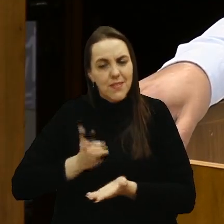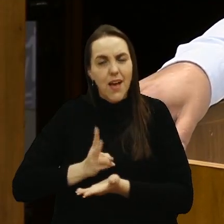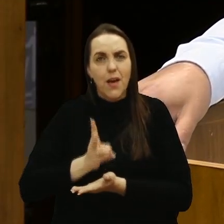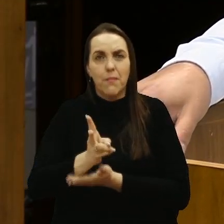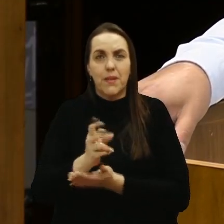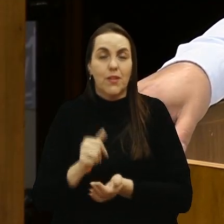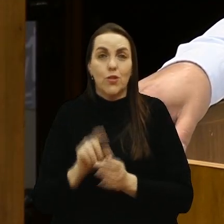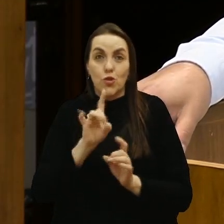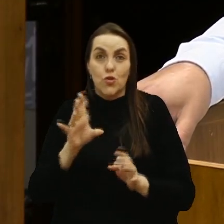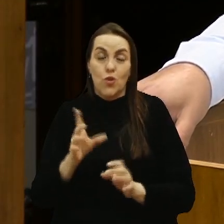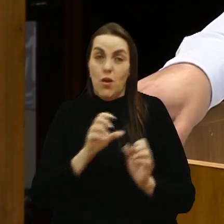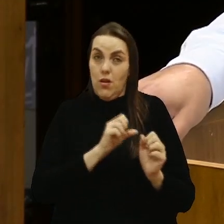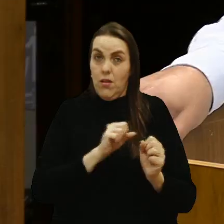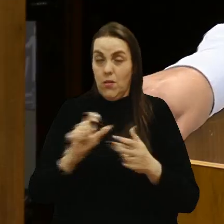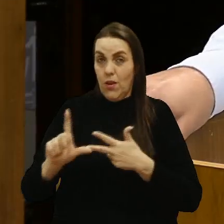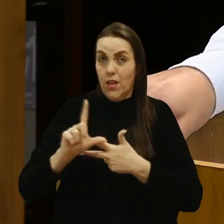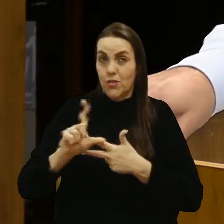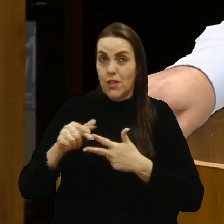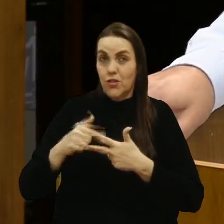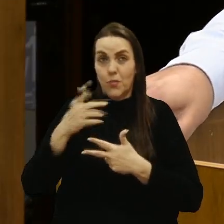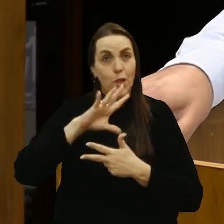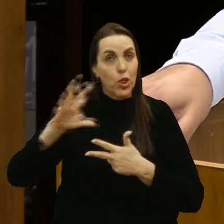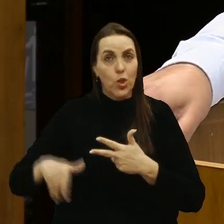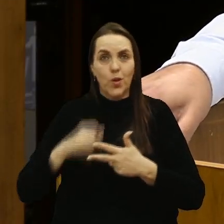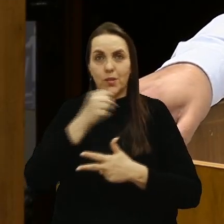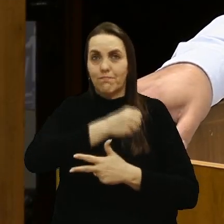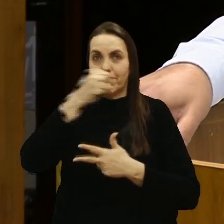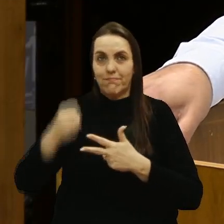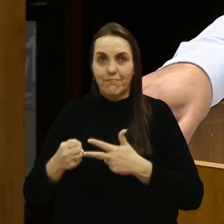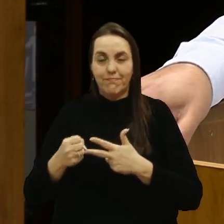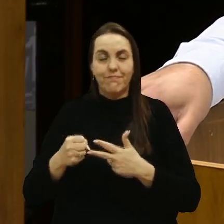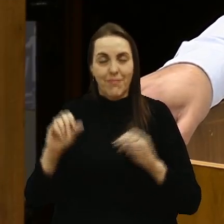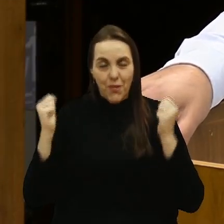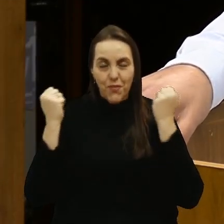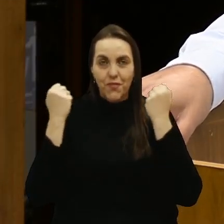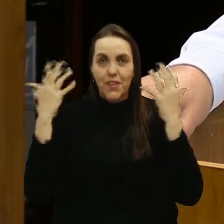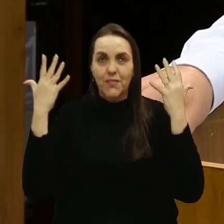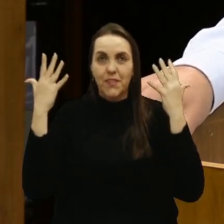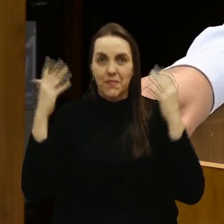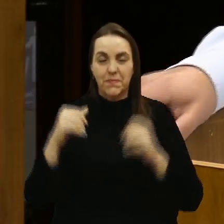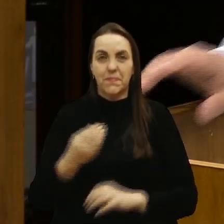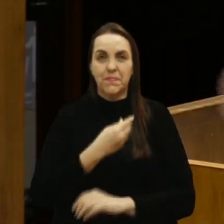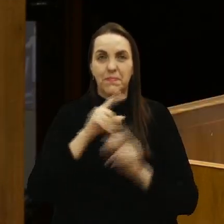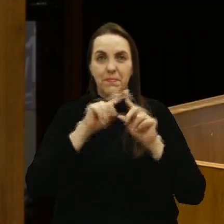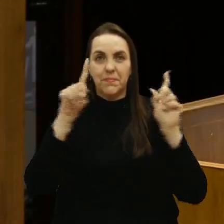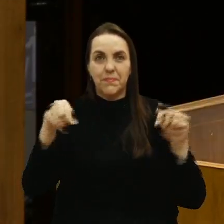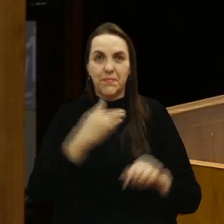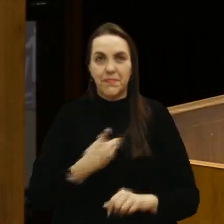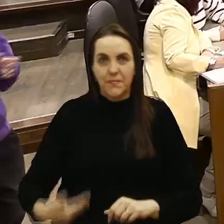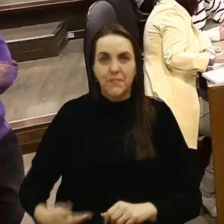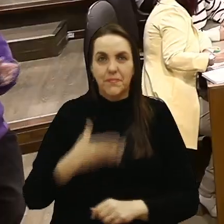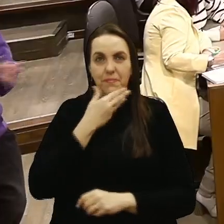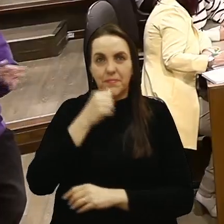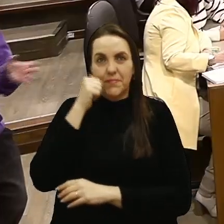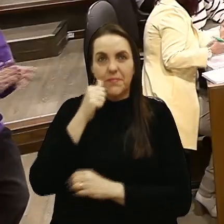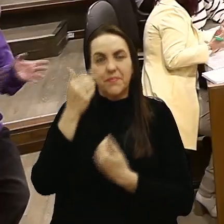não só nesse poder, mas em todos os poderes. Viva os servidores e viva as servidoras. Muito obrigado.